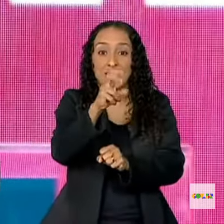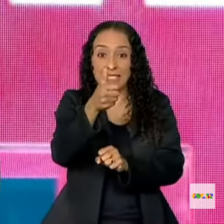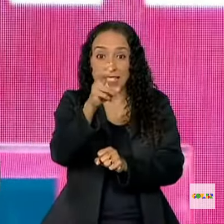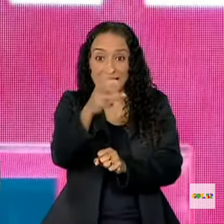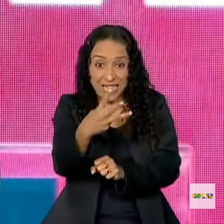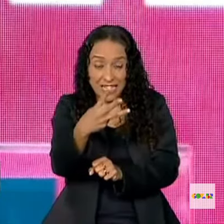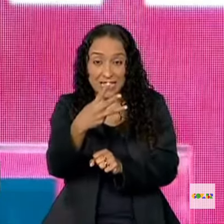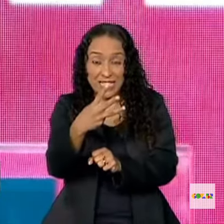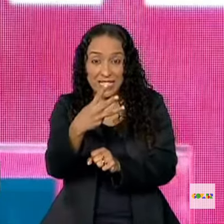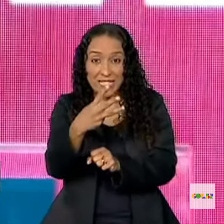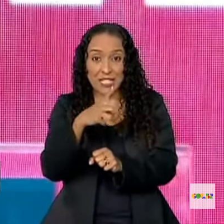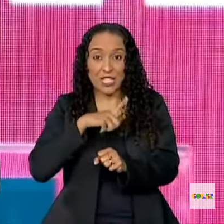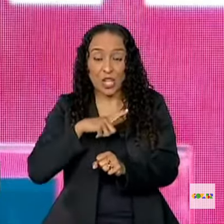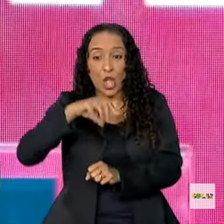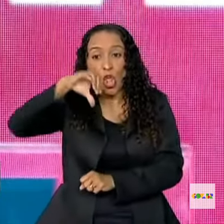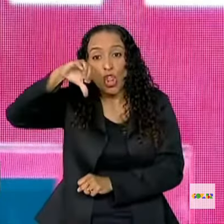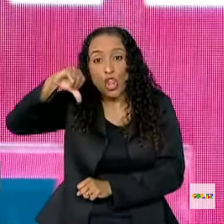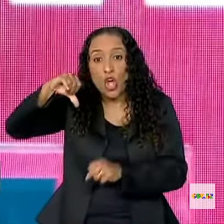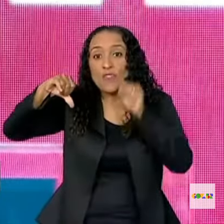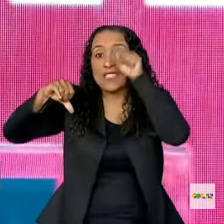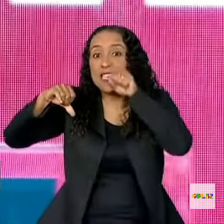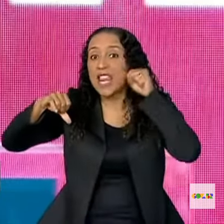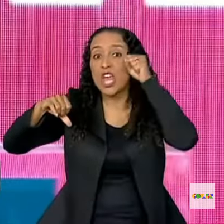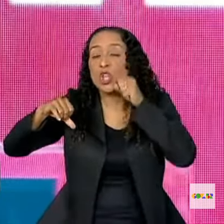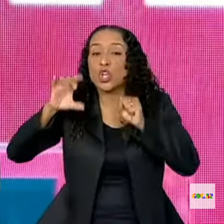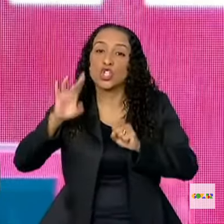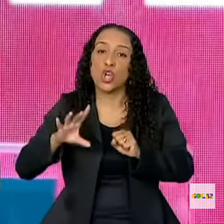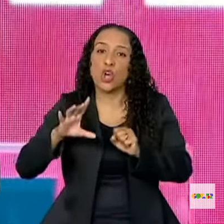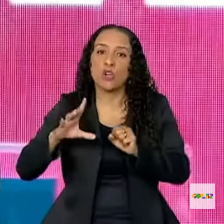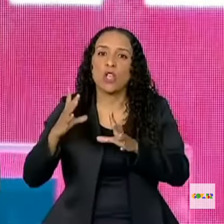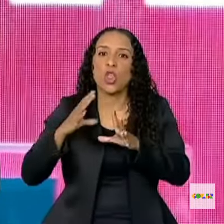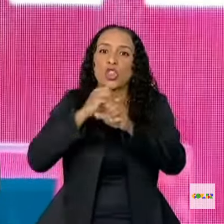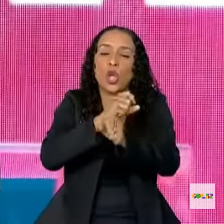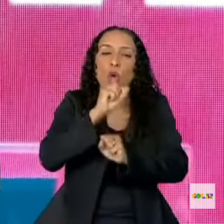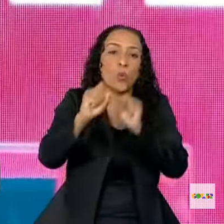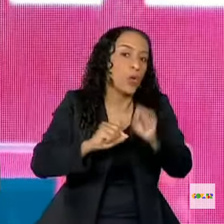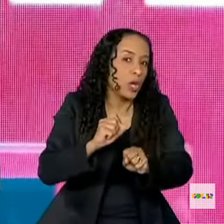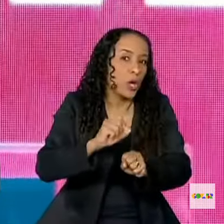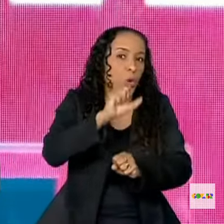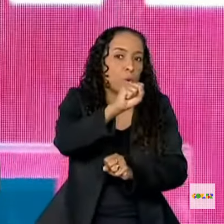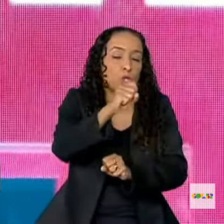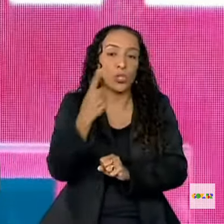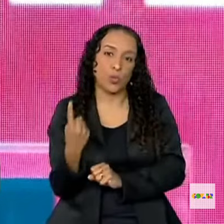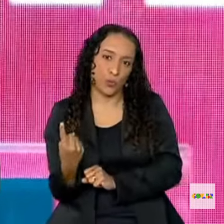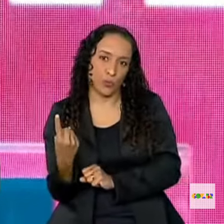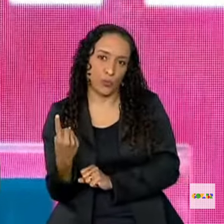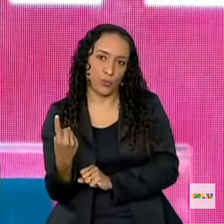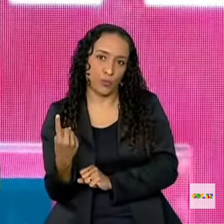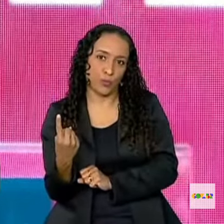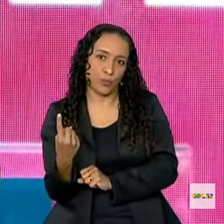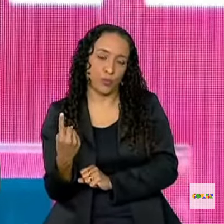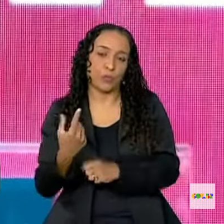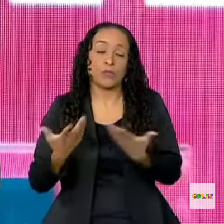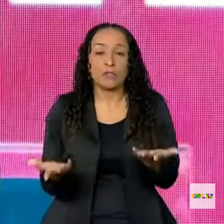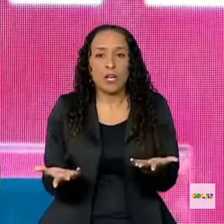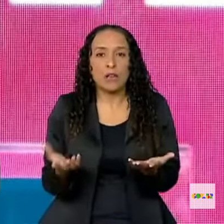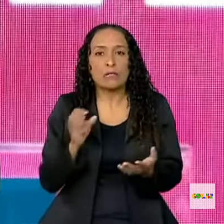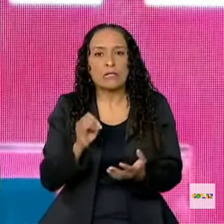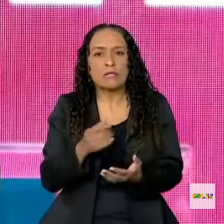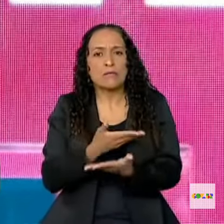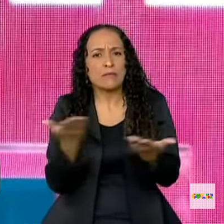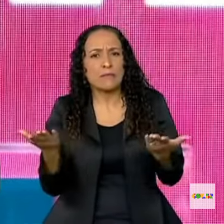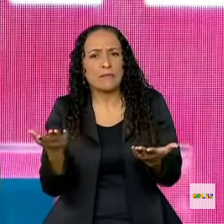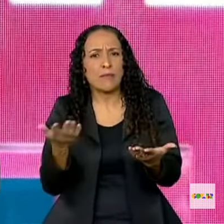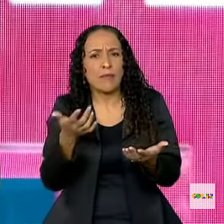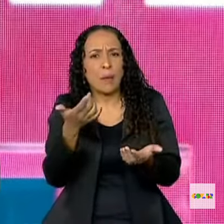513 Eu tenho nove senadores no Parlamento de 81 então se você